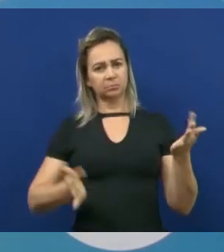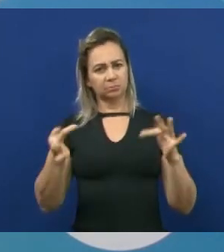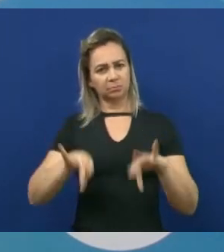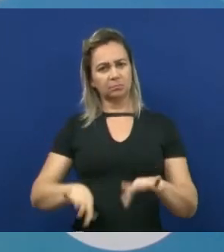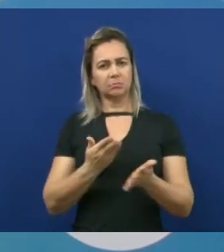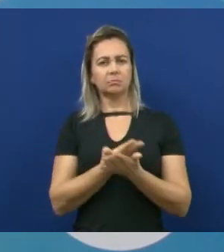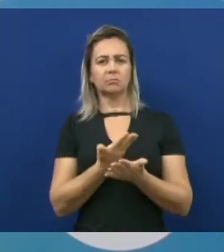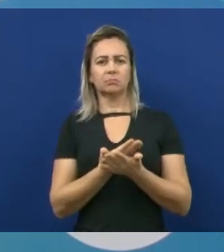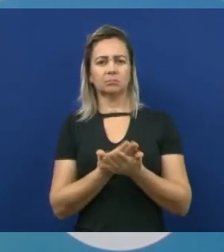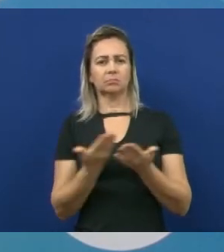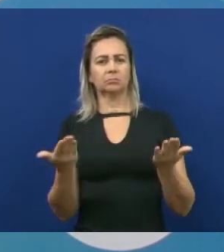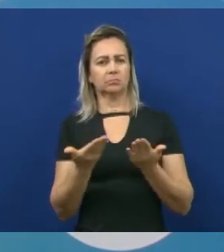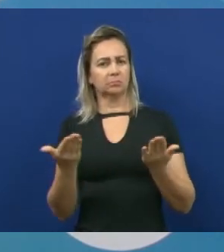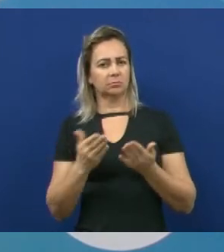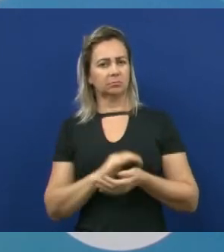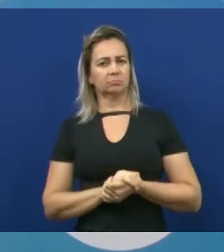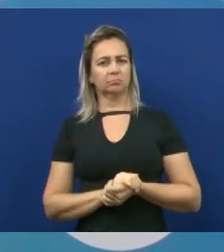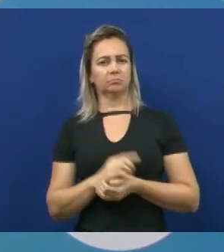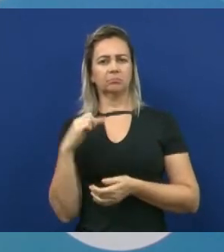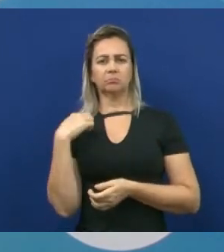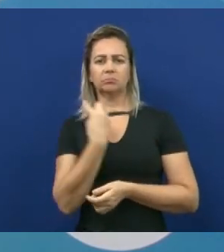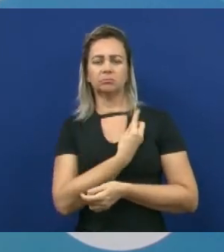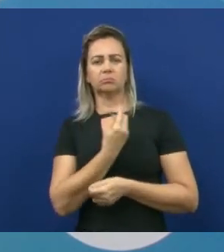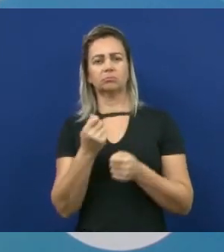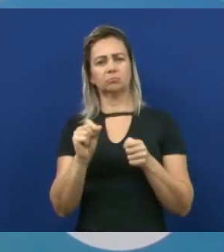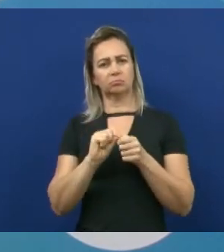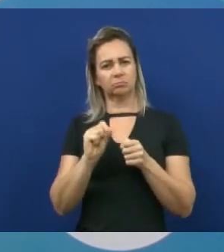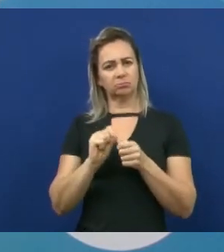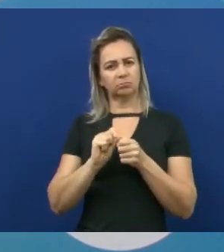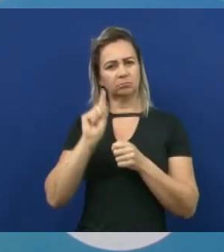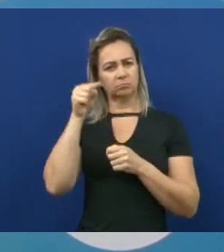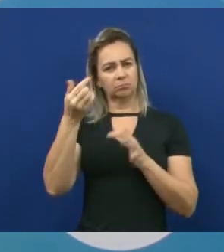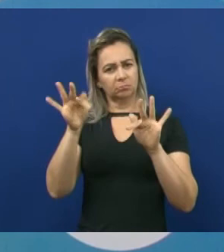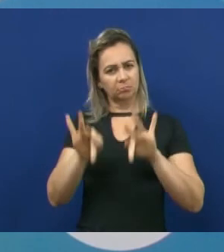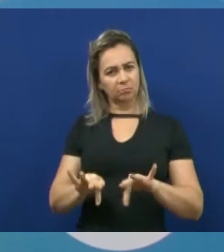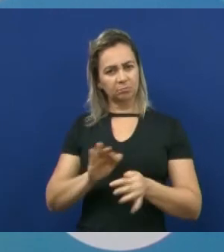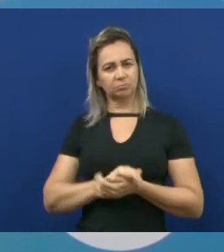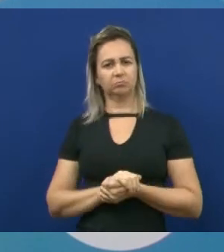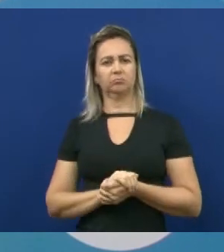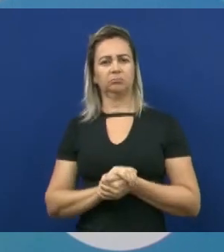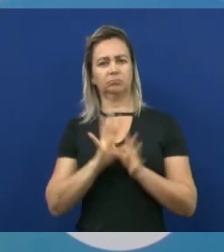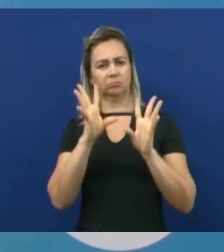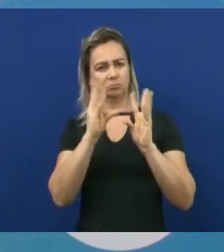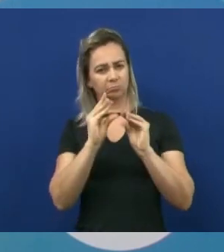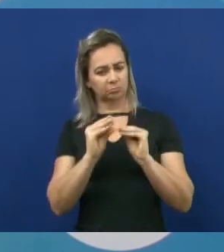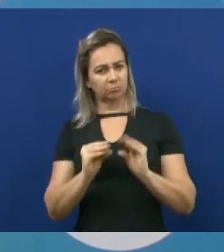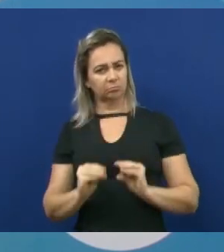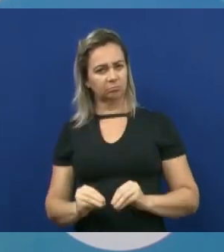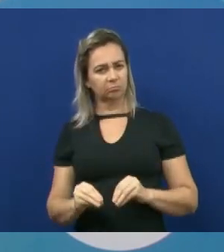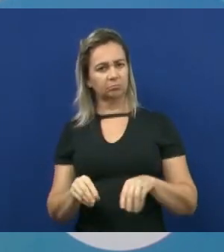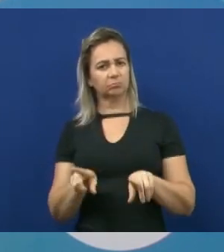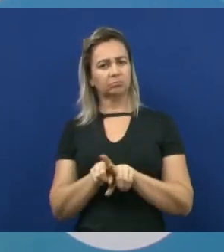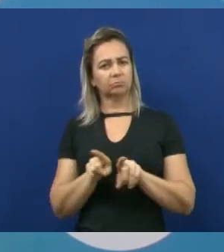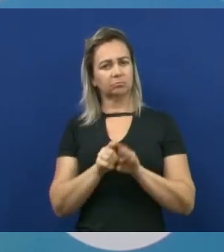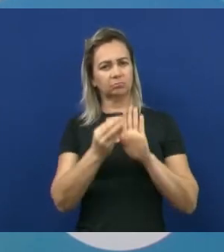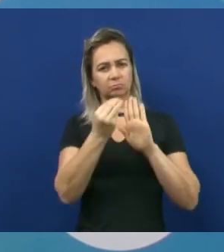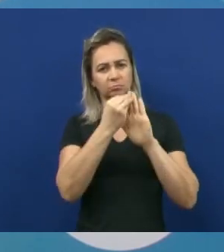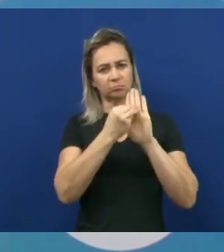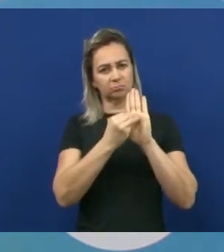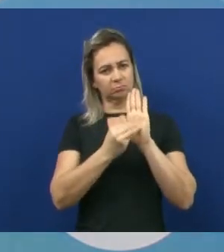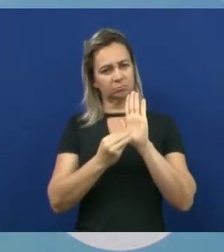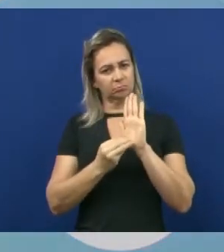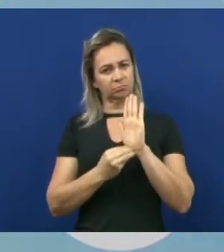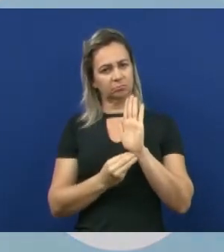Olha só, o que nós vamos fazer após essa aula? Então, nós vamos fazer um resumo pequeno, em forma de esquema, tá? Vocês vão